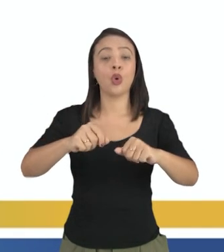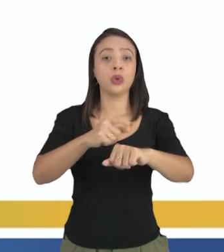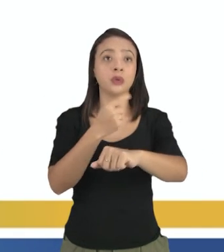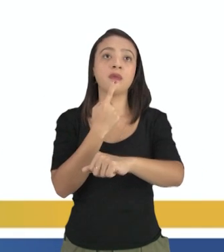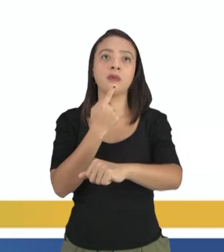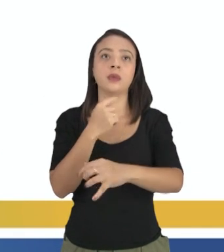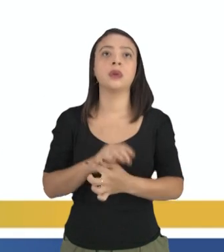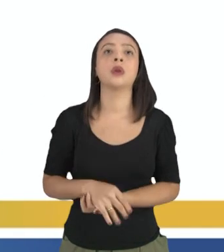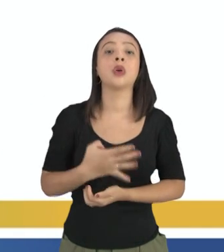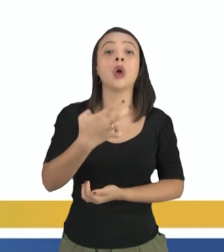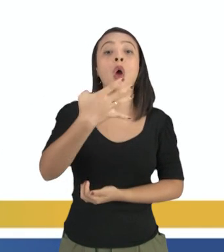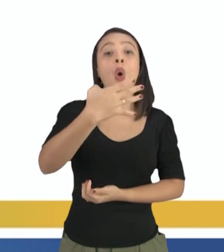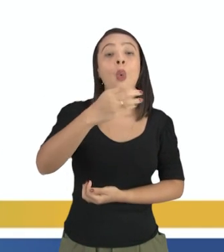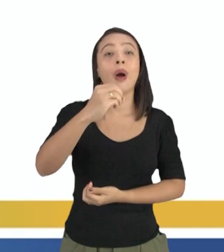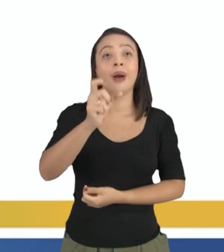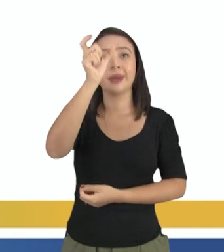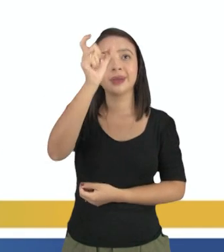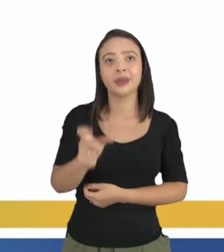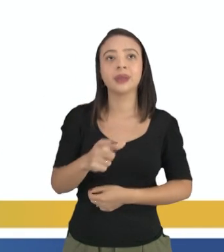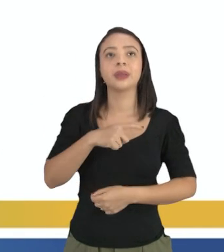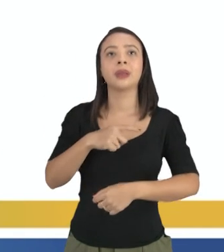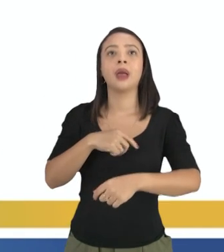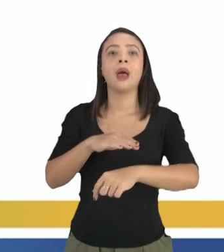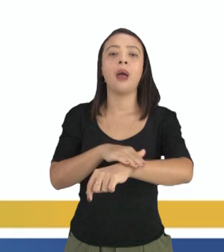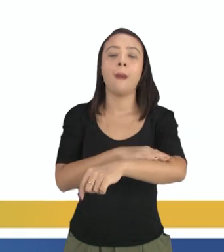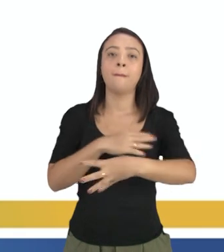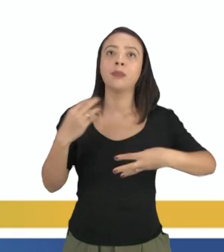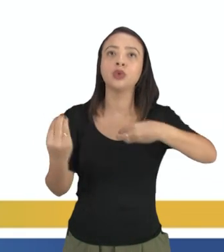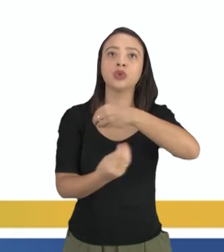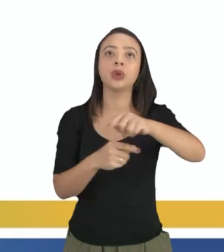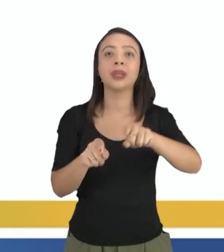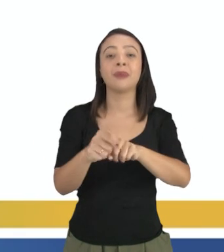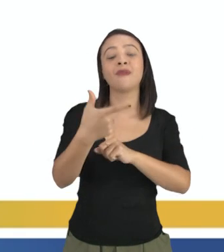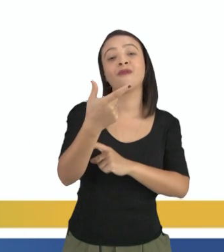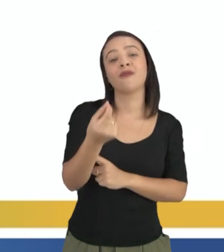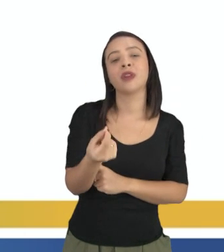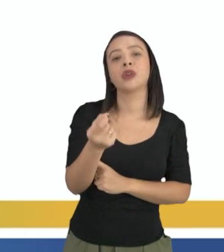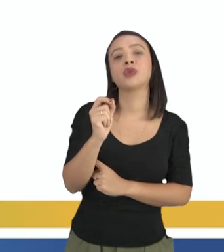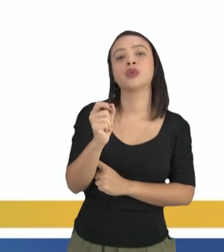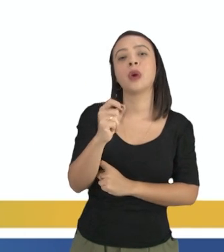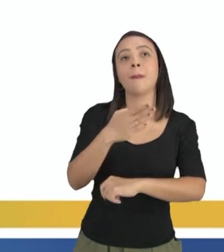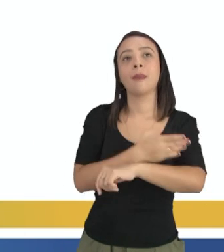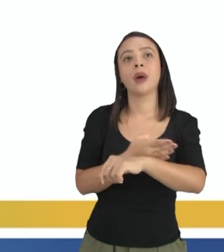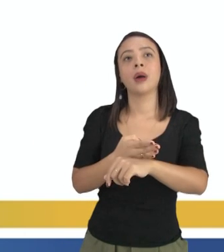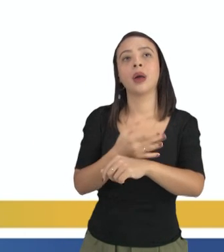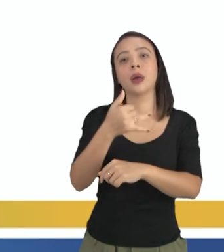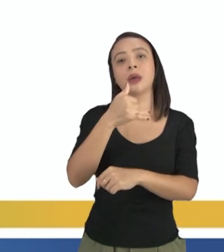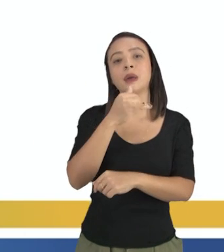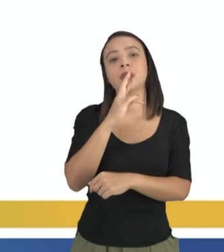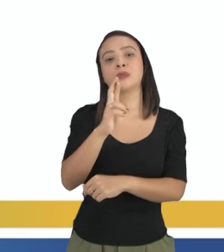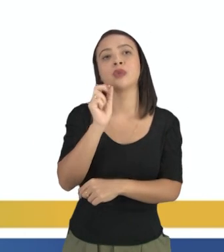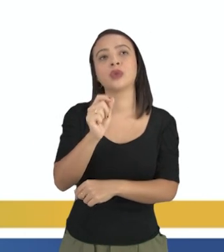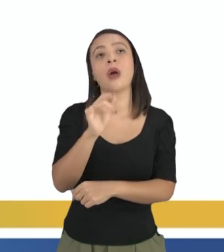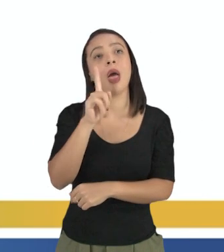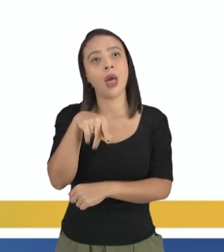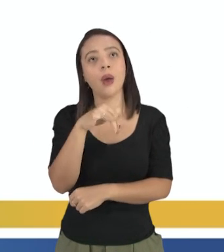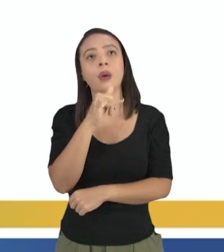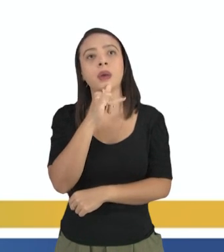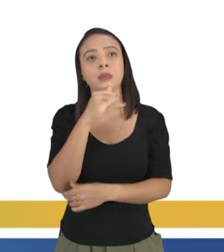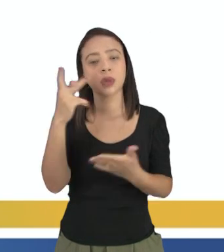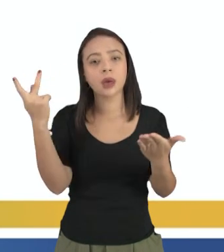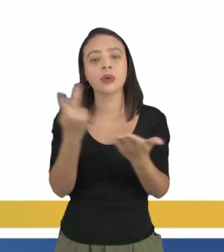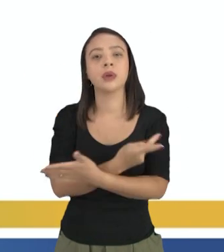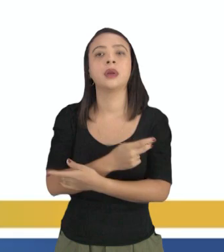vermelha, 40 indivíduos com pelagem malhada e 20 indivíduos com coloração branca. O resultado desse cruzamento é um exemplo do seguinte